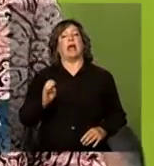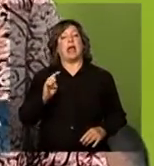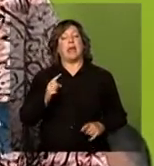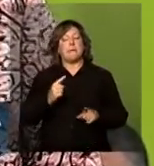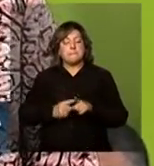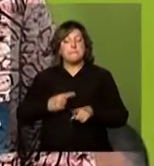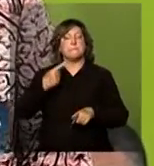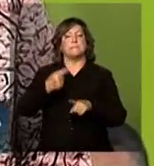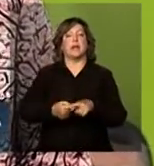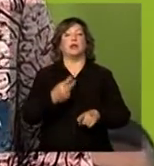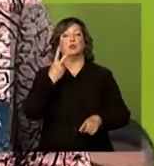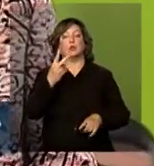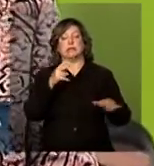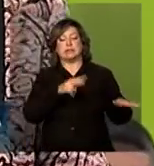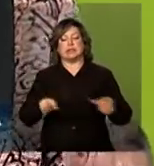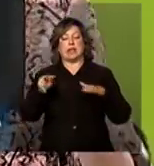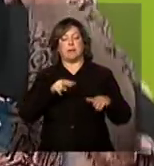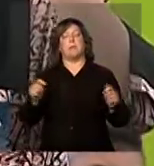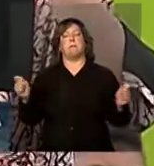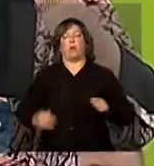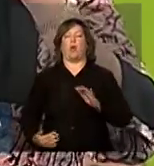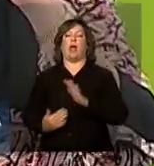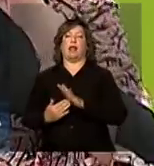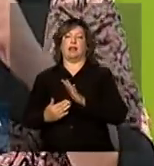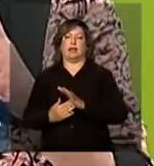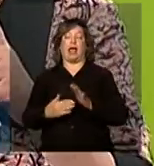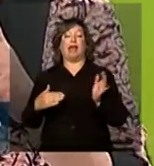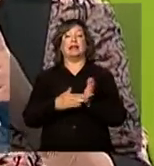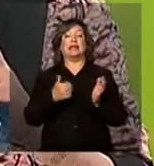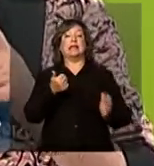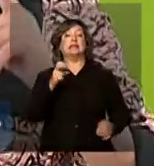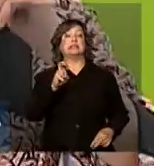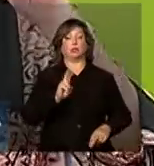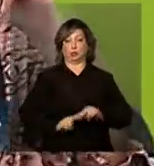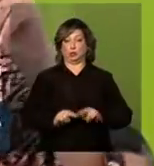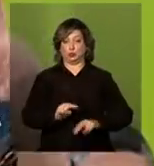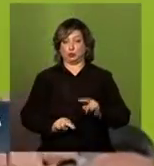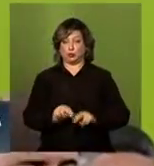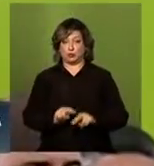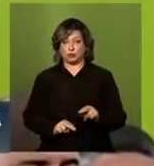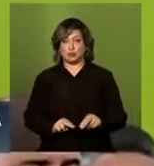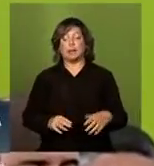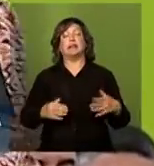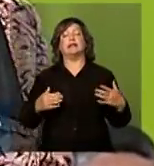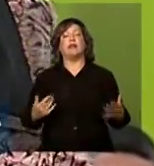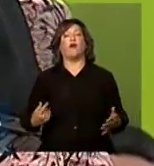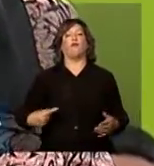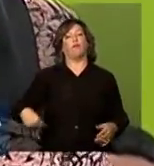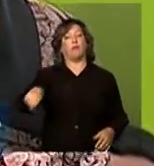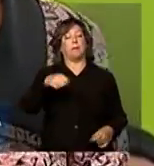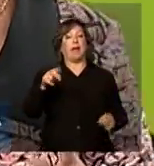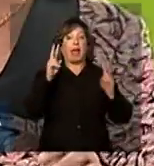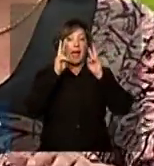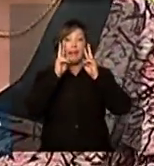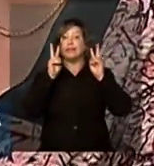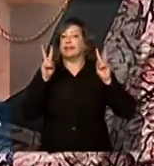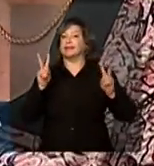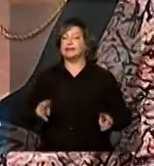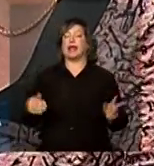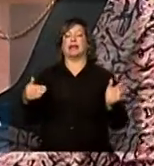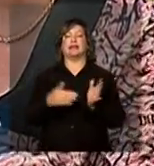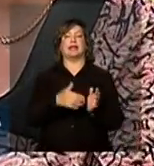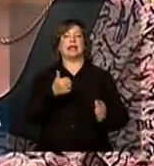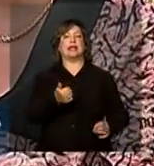semanas que eles têm de tolerância até 15 de junho então vocês TM de ficar atentos até